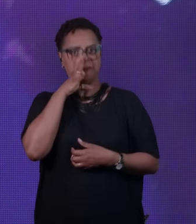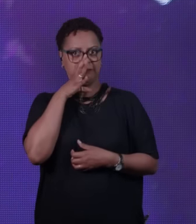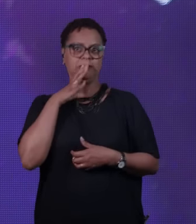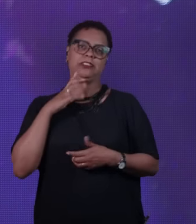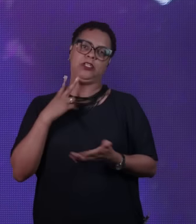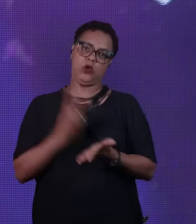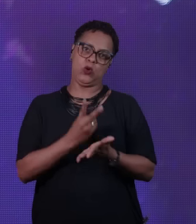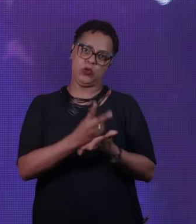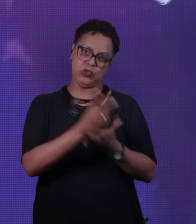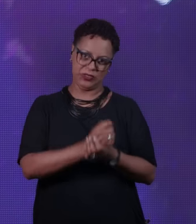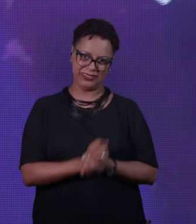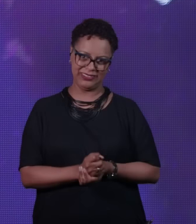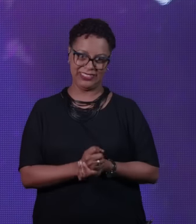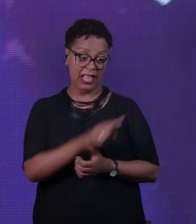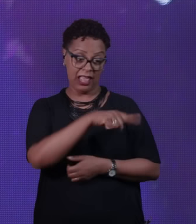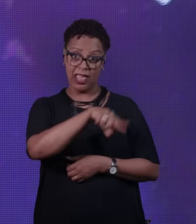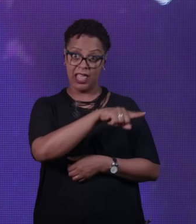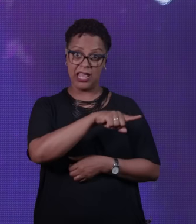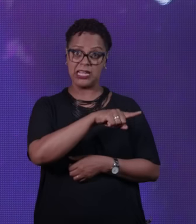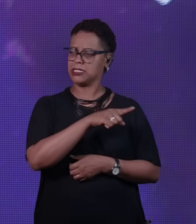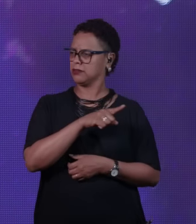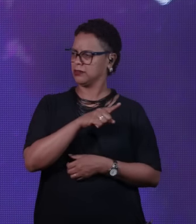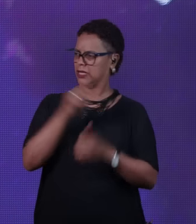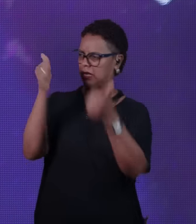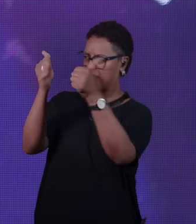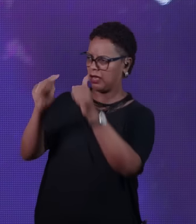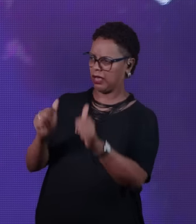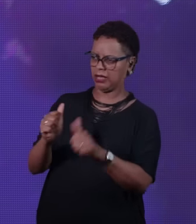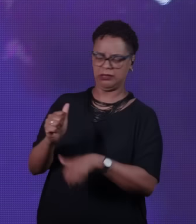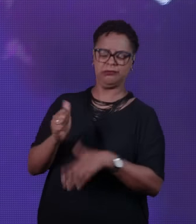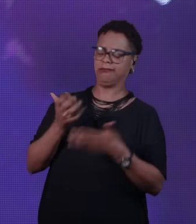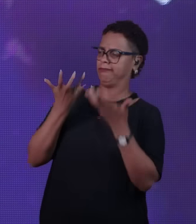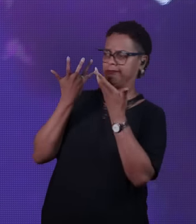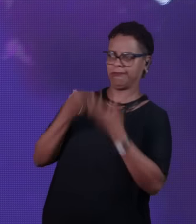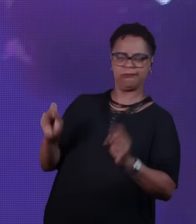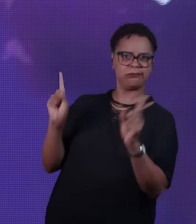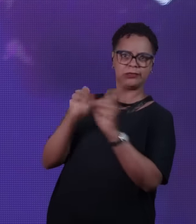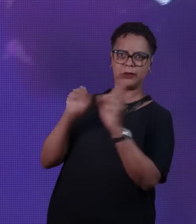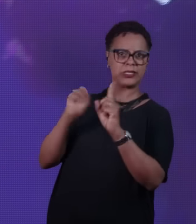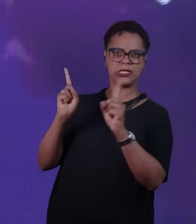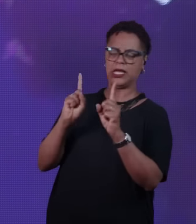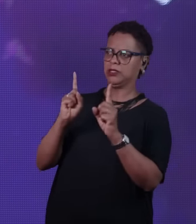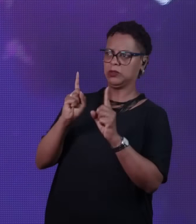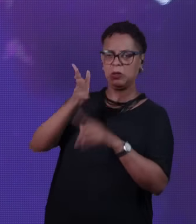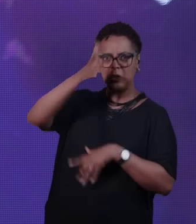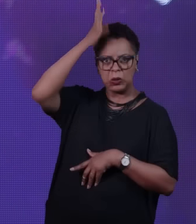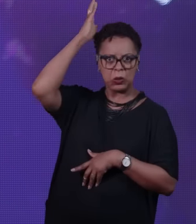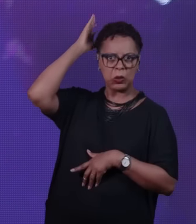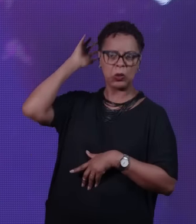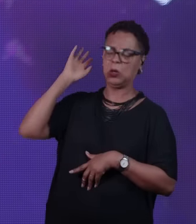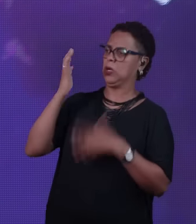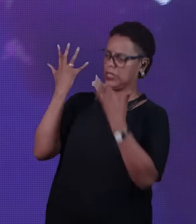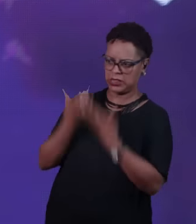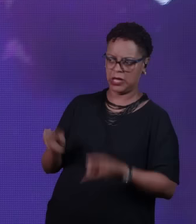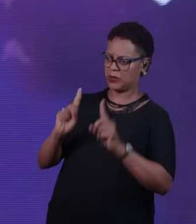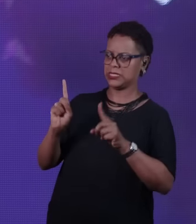Eles se recusaram à adoração dos outros deuses, à adoração de Domiciano. E Jesus está